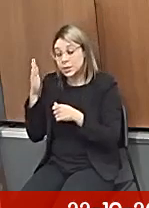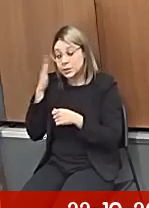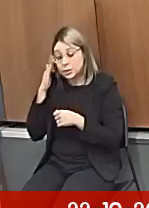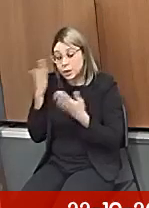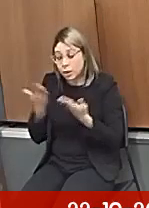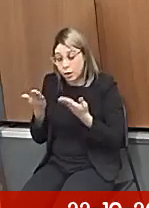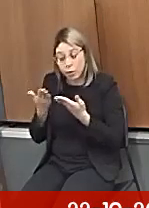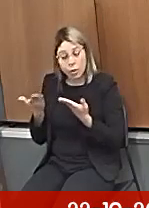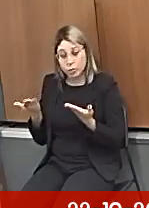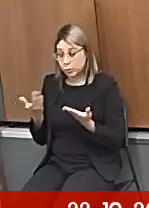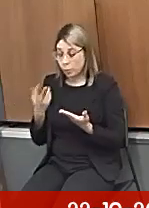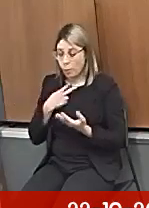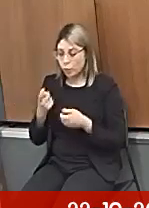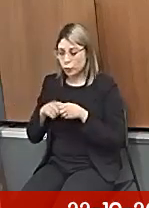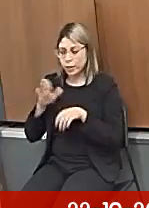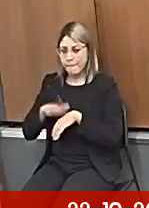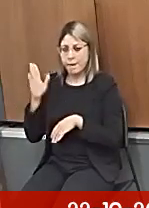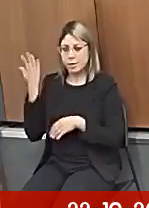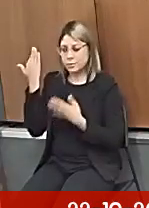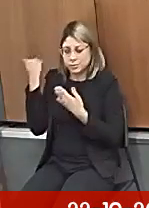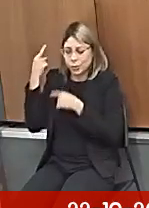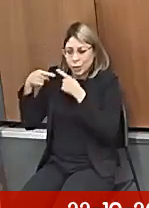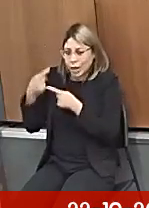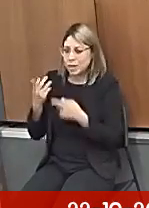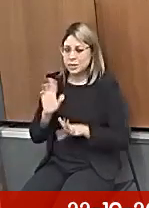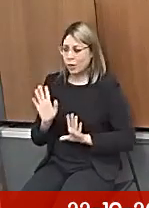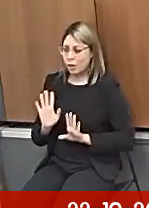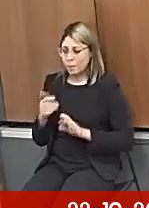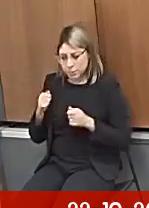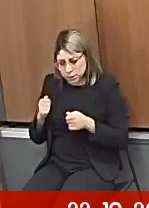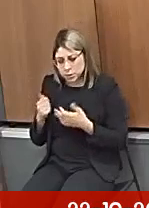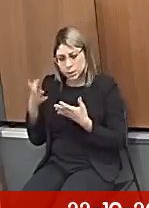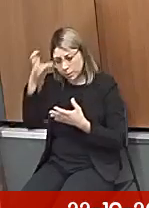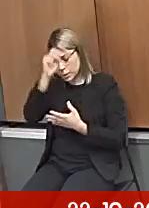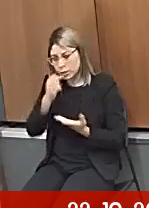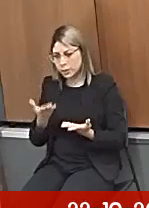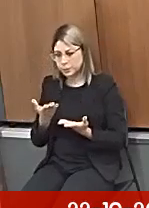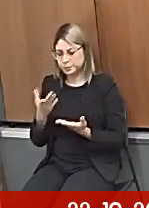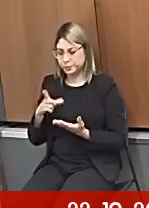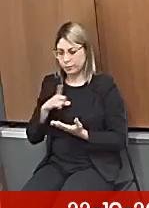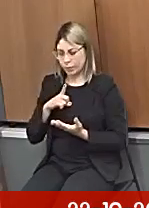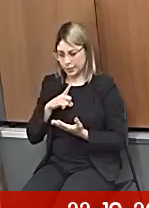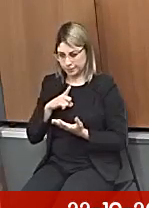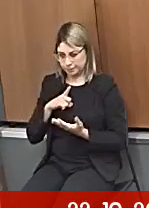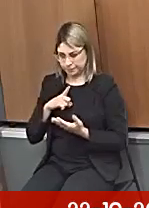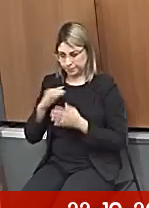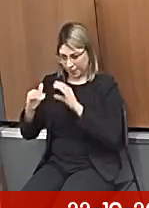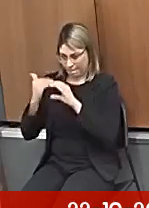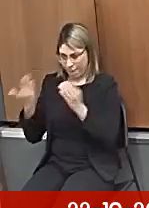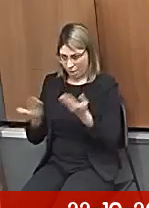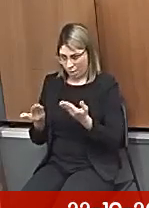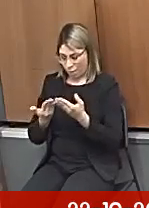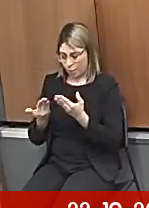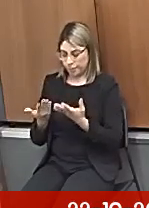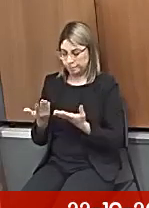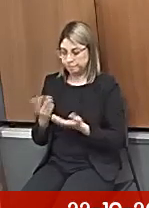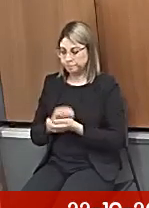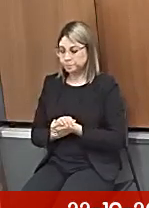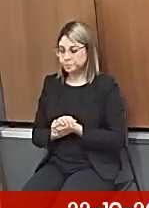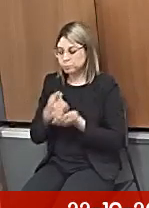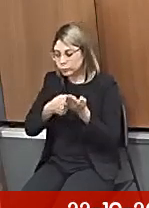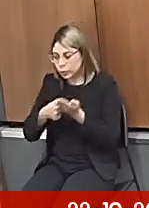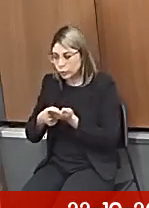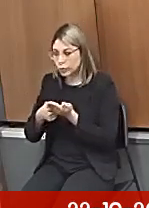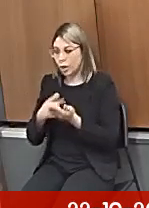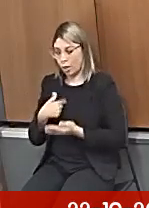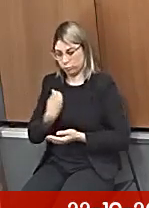volta. Para você ter ideia da abrangência desse fórum, doutora Estela, eu acabei de receber um e-mail de